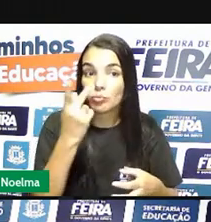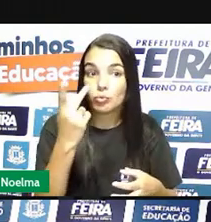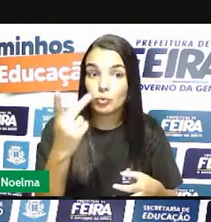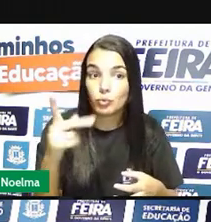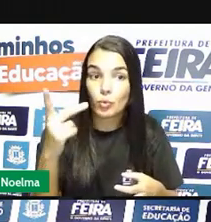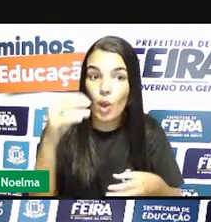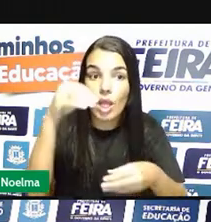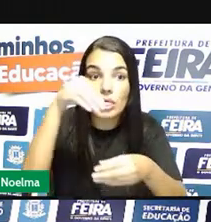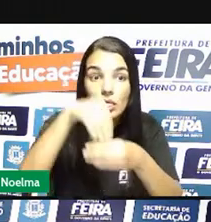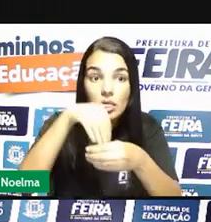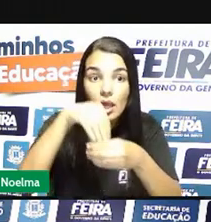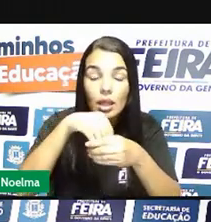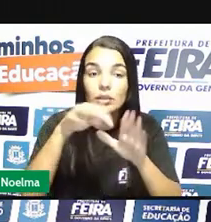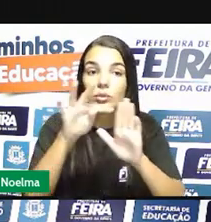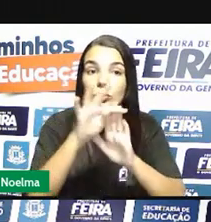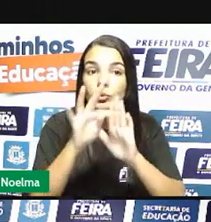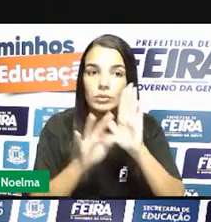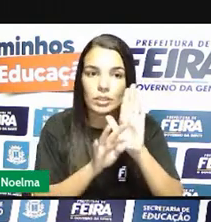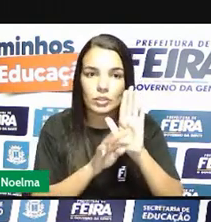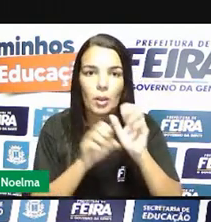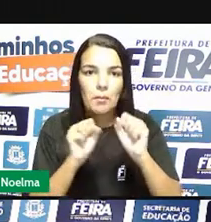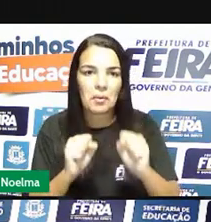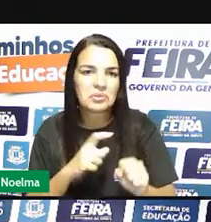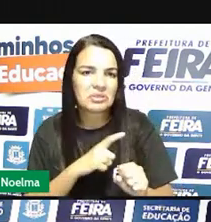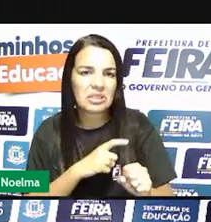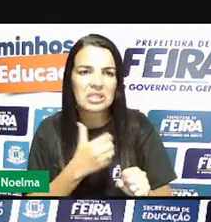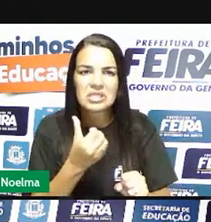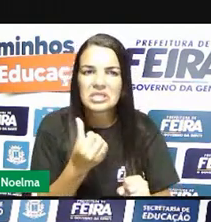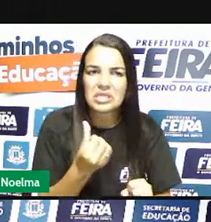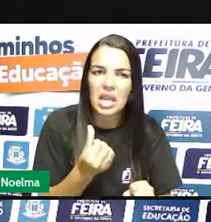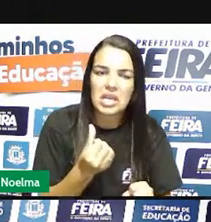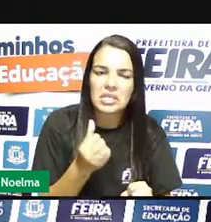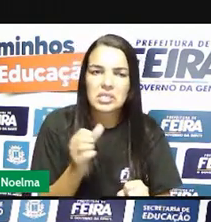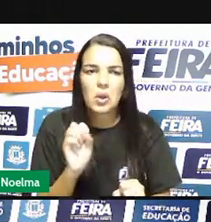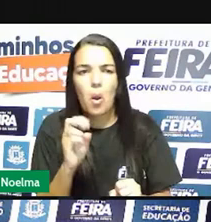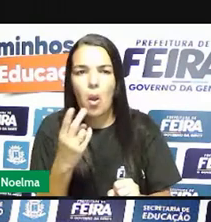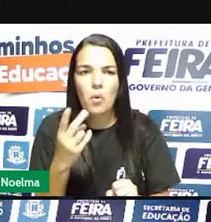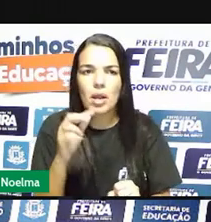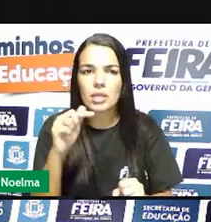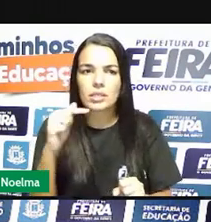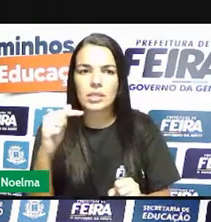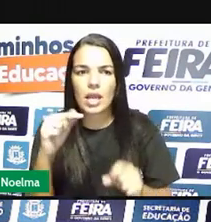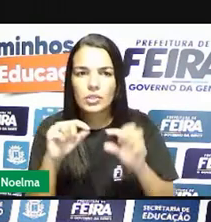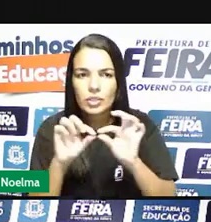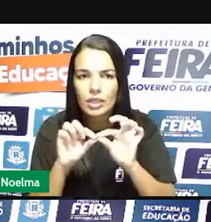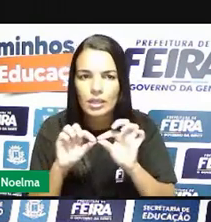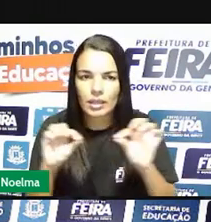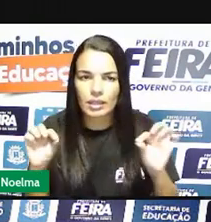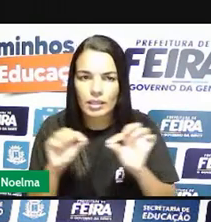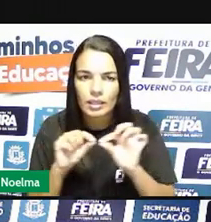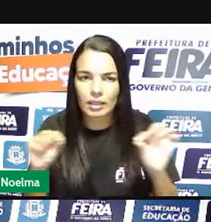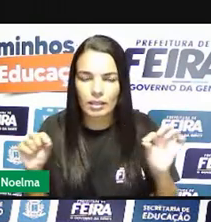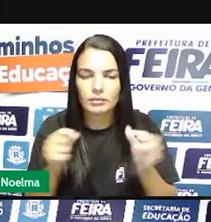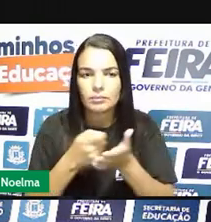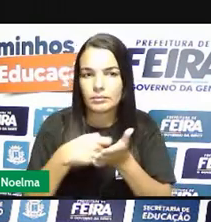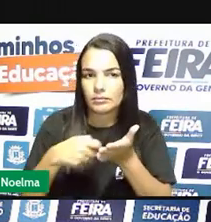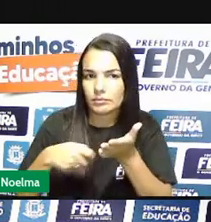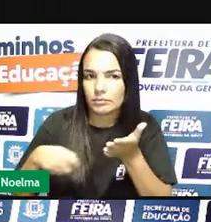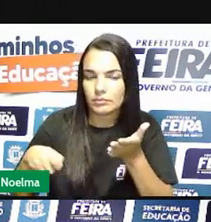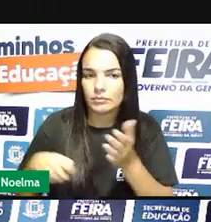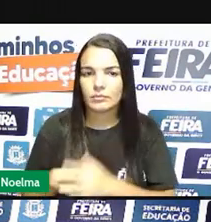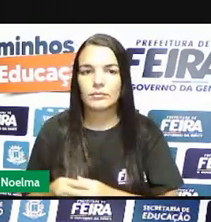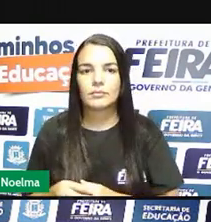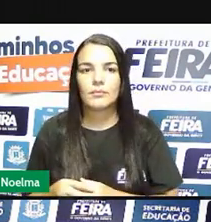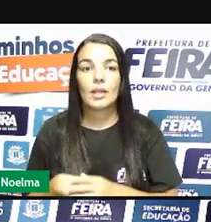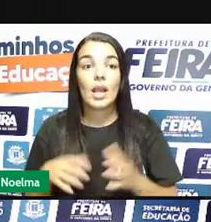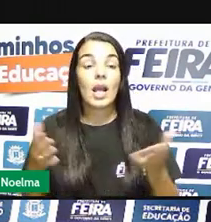entre 6 e 7 linhas, certo? Cada parágrafo, 6 e 7 linhas. E a conclusão,